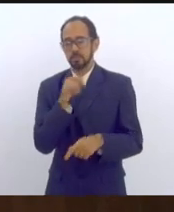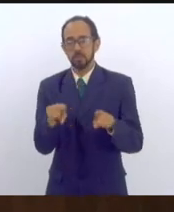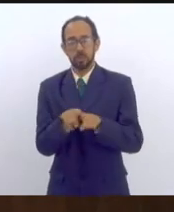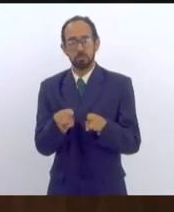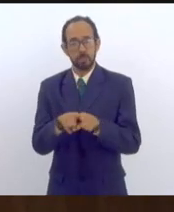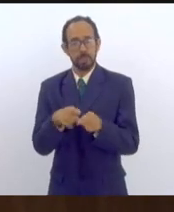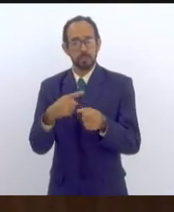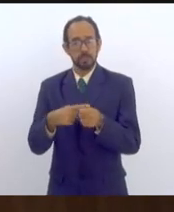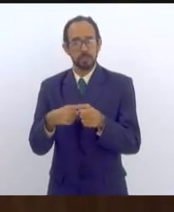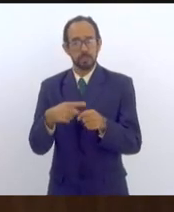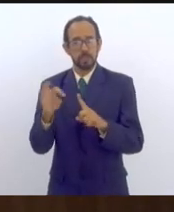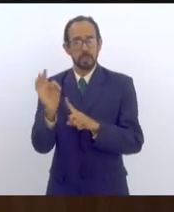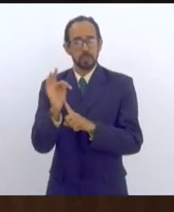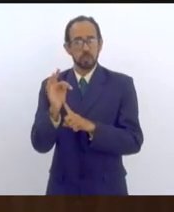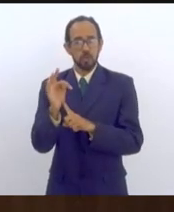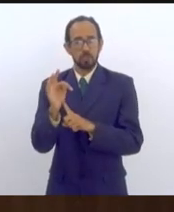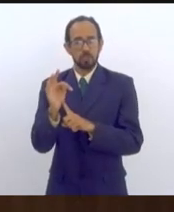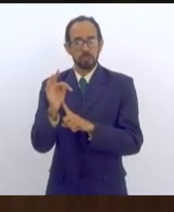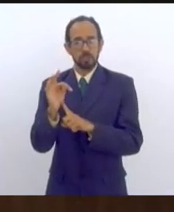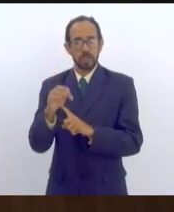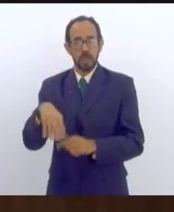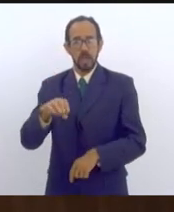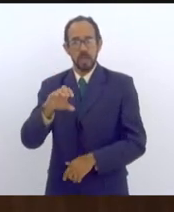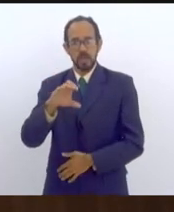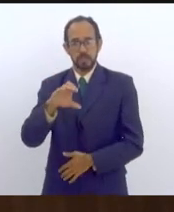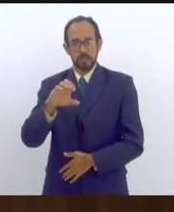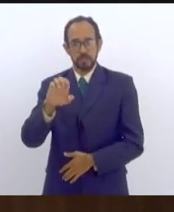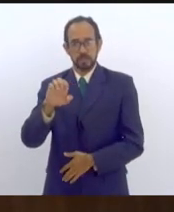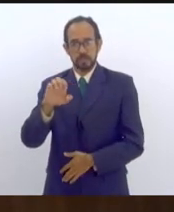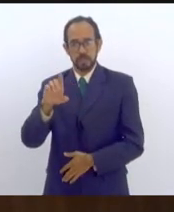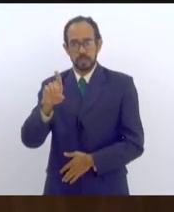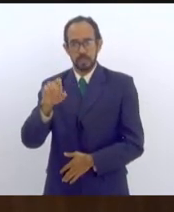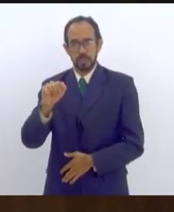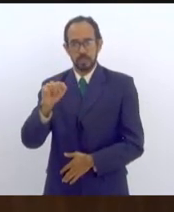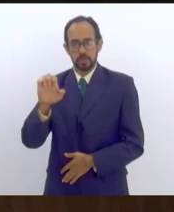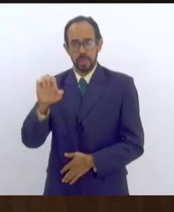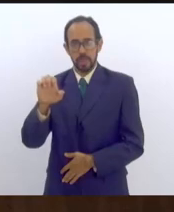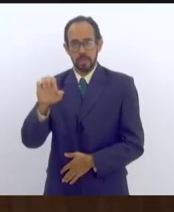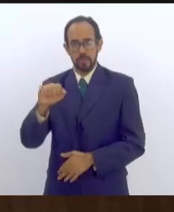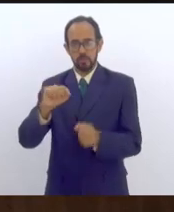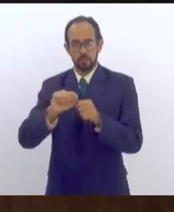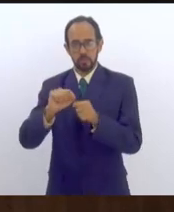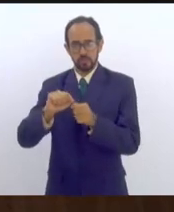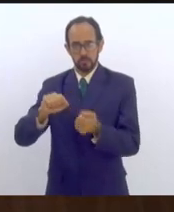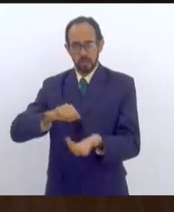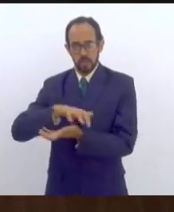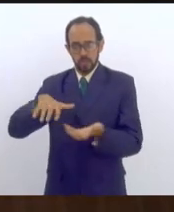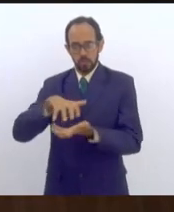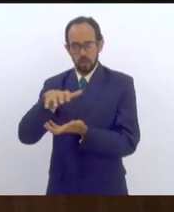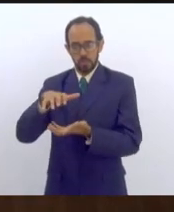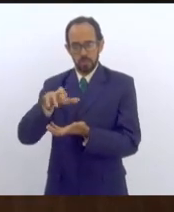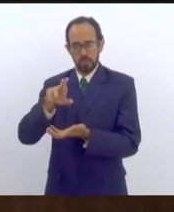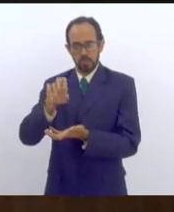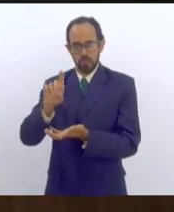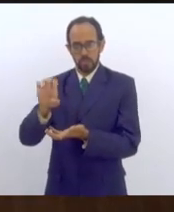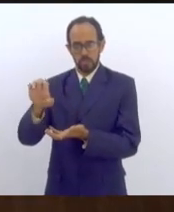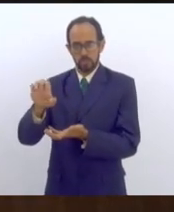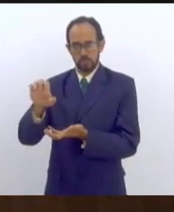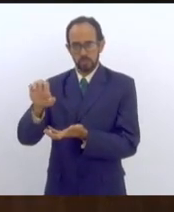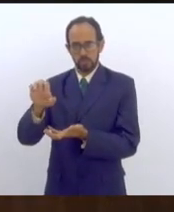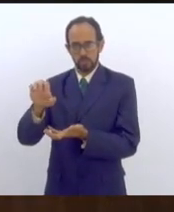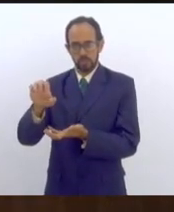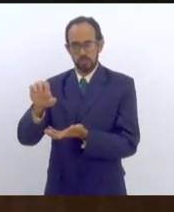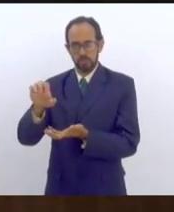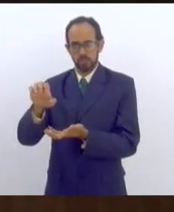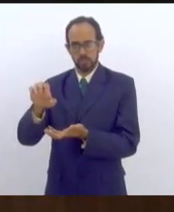Teresópolis. A SEDAI fez uma extensão de rede, porque lá ainda é o serviço da SEDAI,